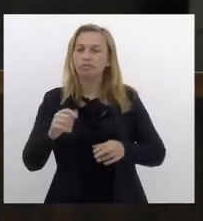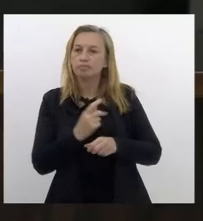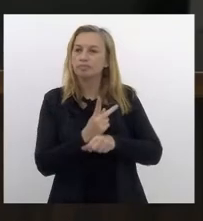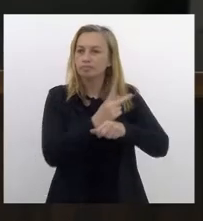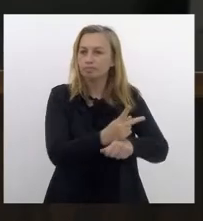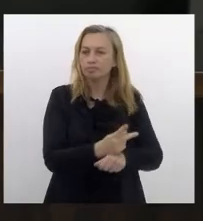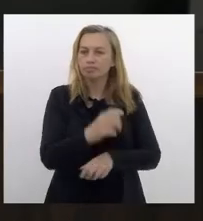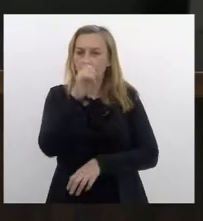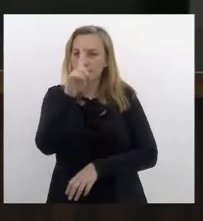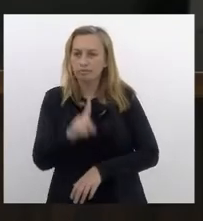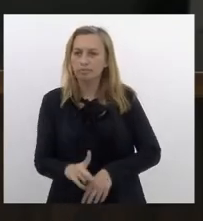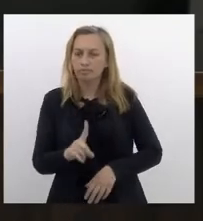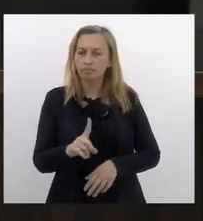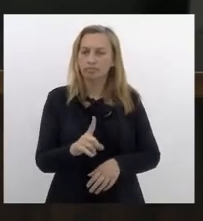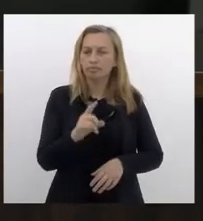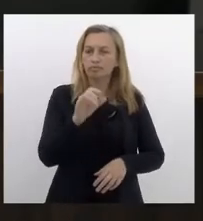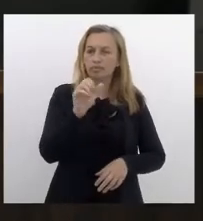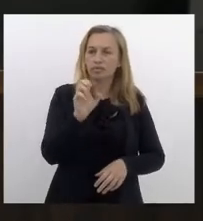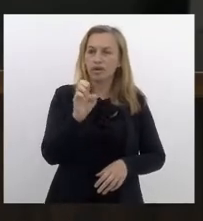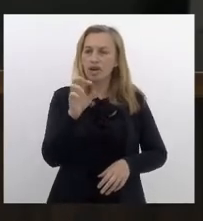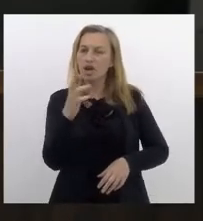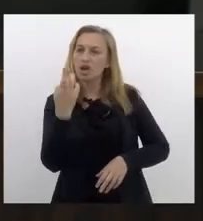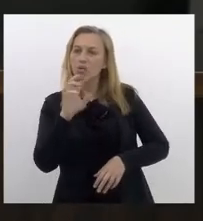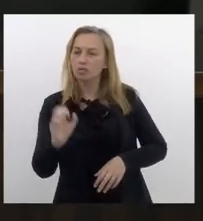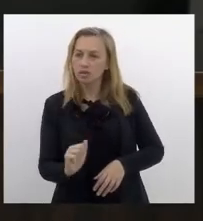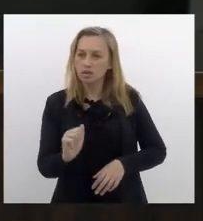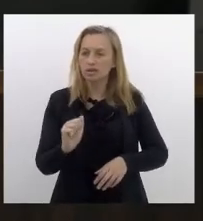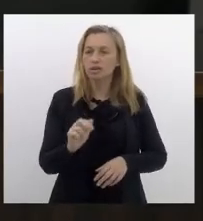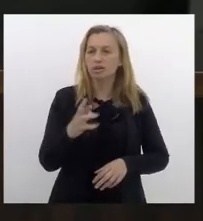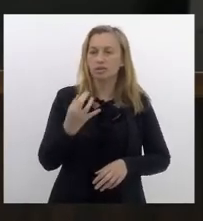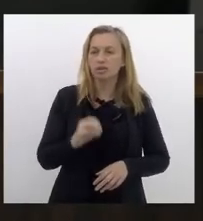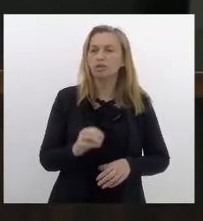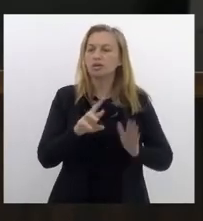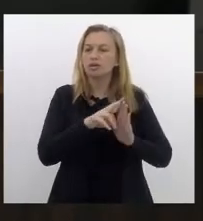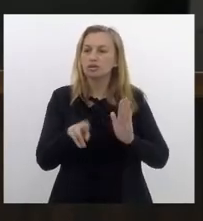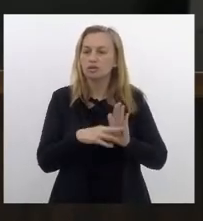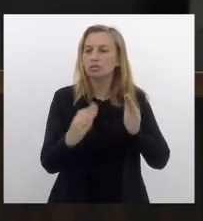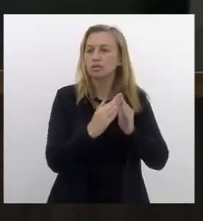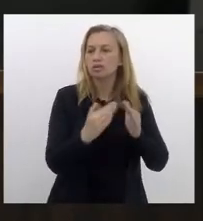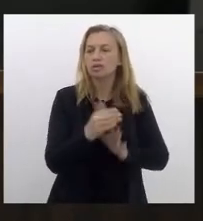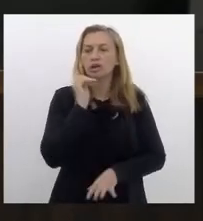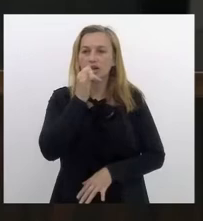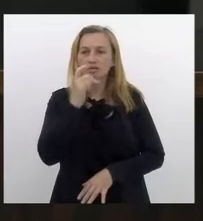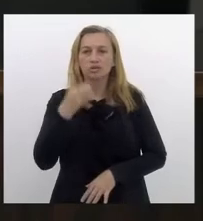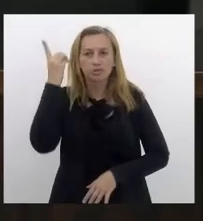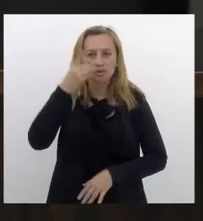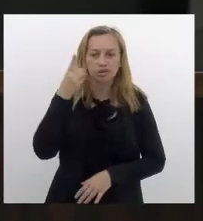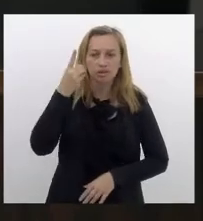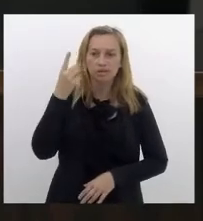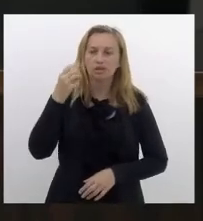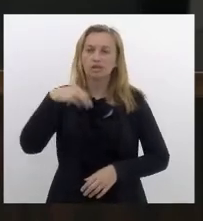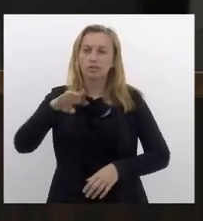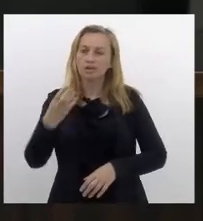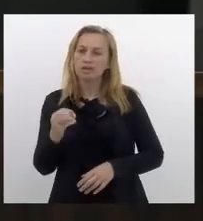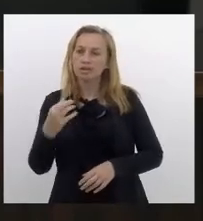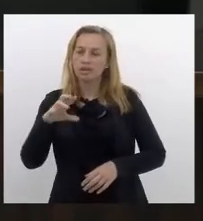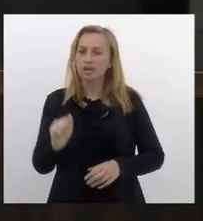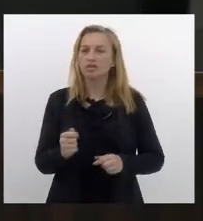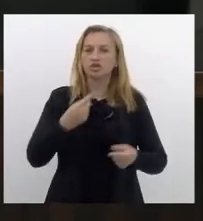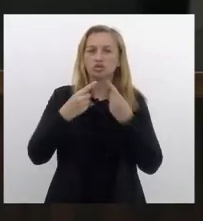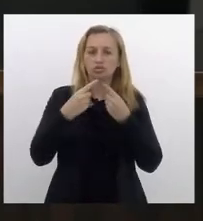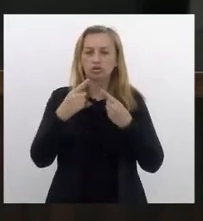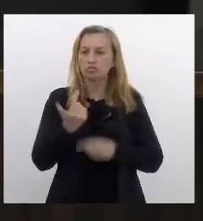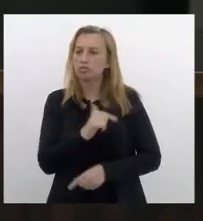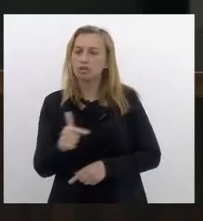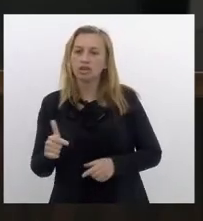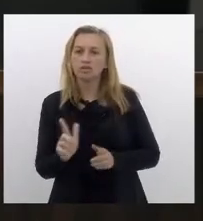Respeito à Diversidade, à cantora Elza Ribeiro. Parecer da Comissão de Normas Internas e Proporção Externa, favorável, relator deputado Márcio Canela. Em discussão, não venha queira discutir,